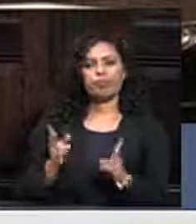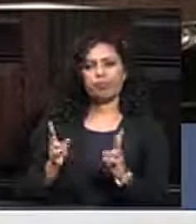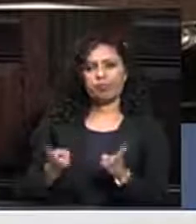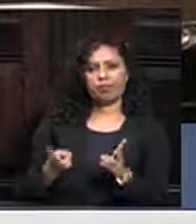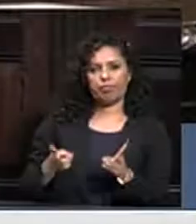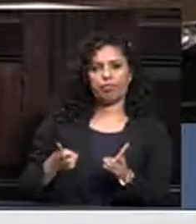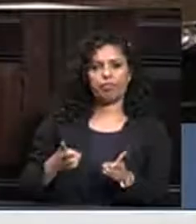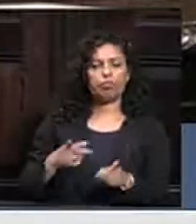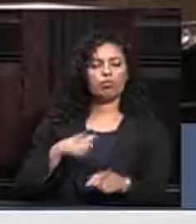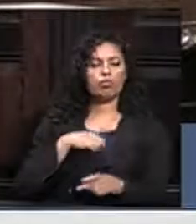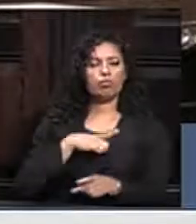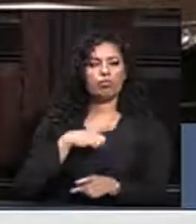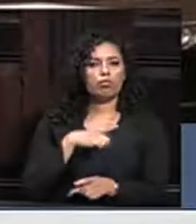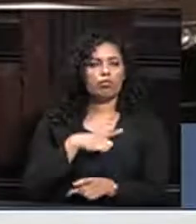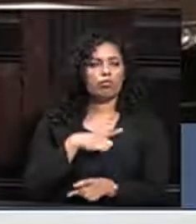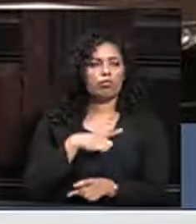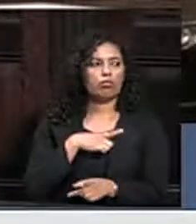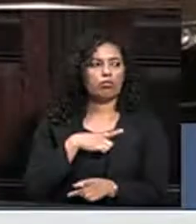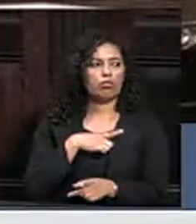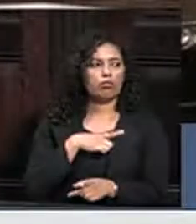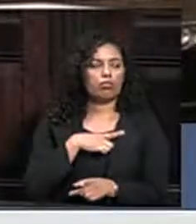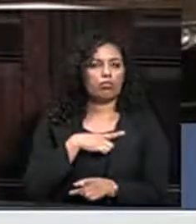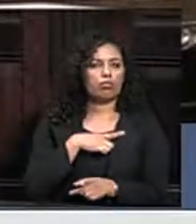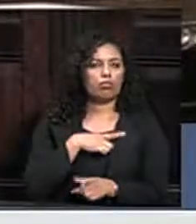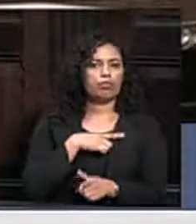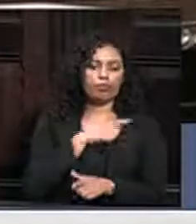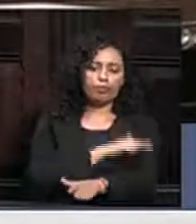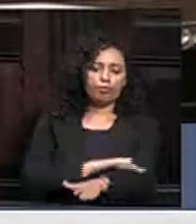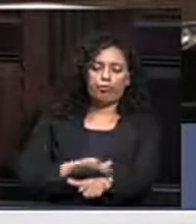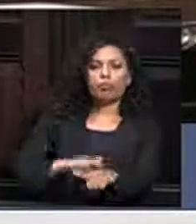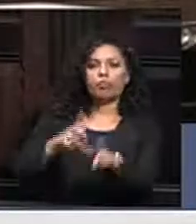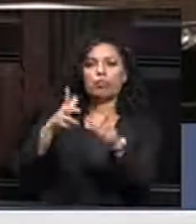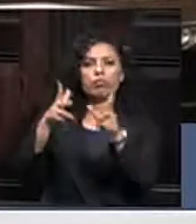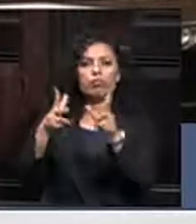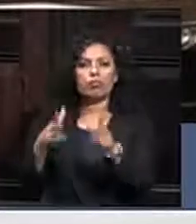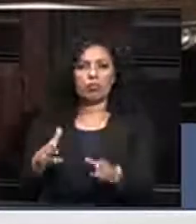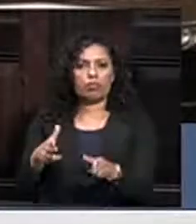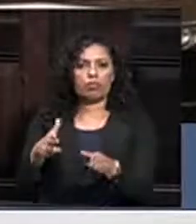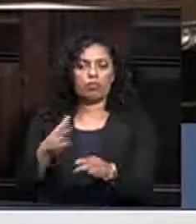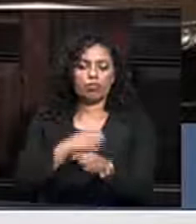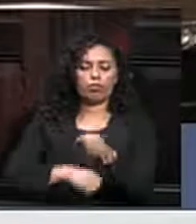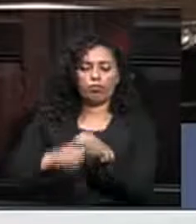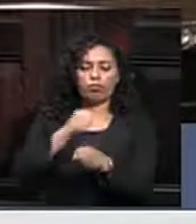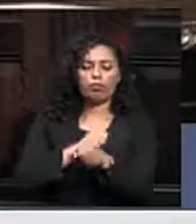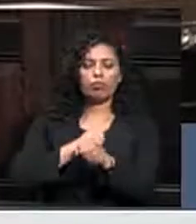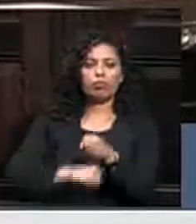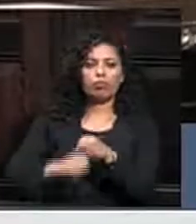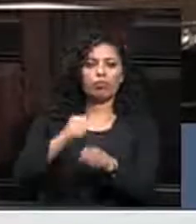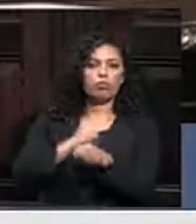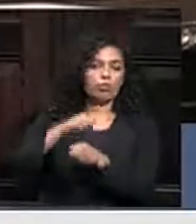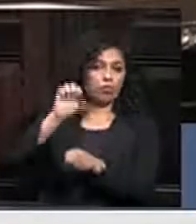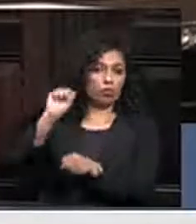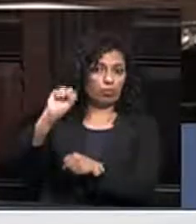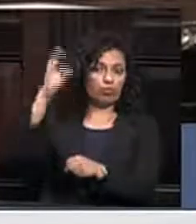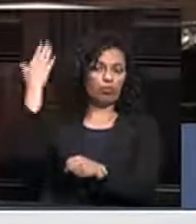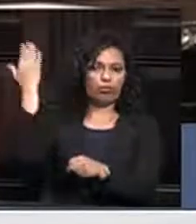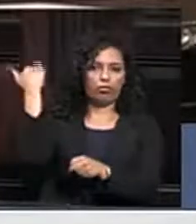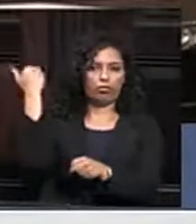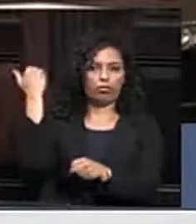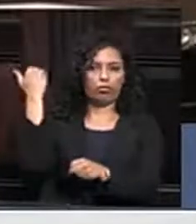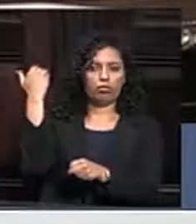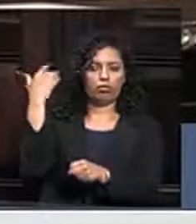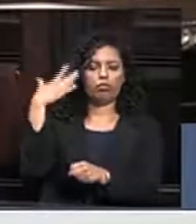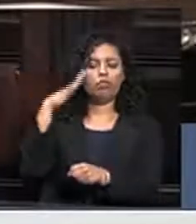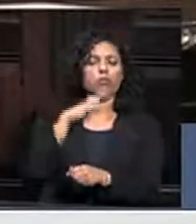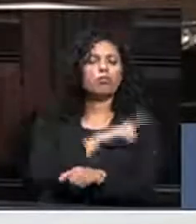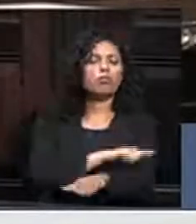Continuamos tendo o mesmo comportamento que tivemos nos últimos 8 anos, que é traçar